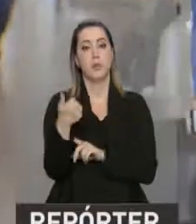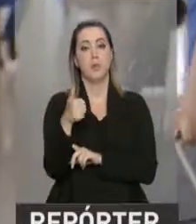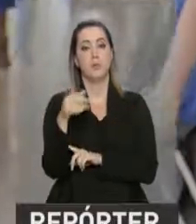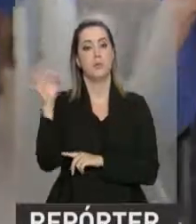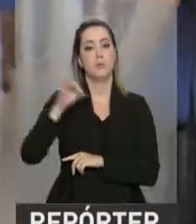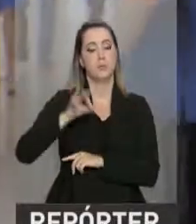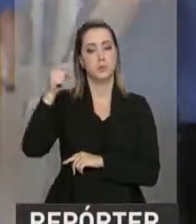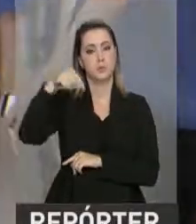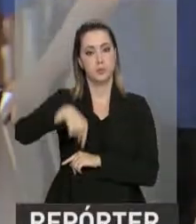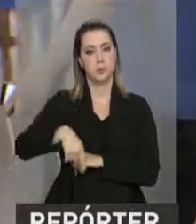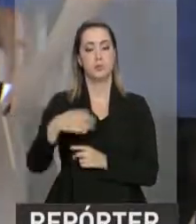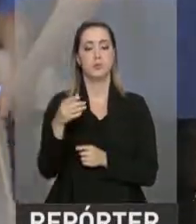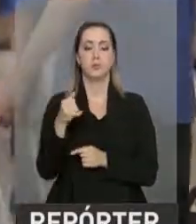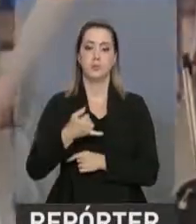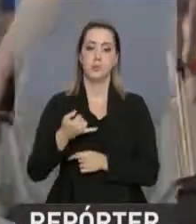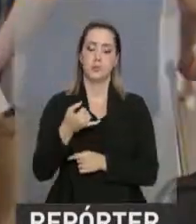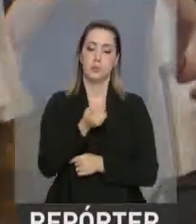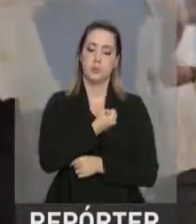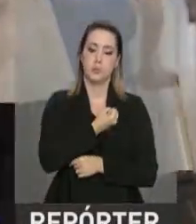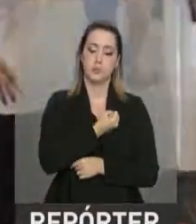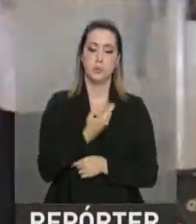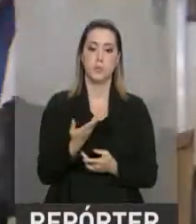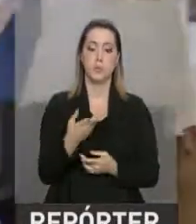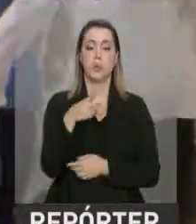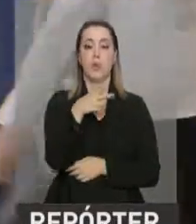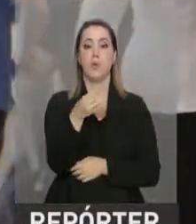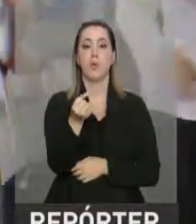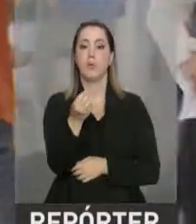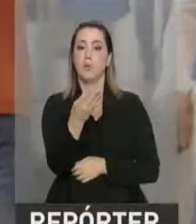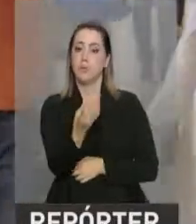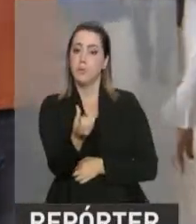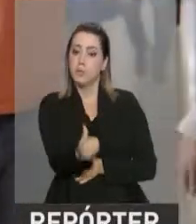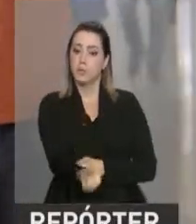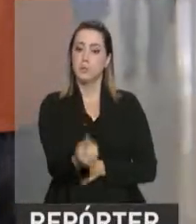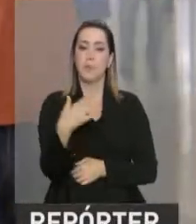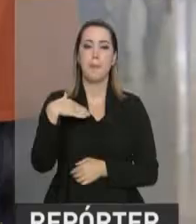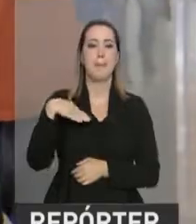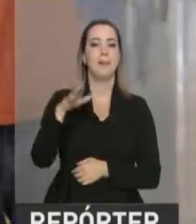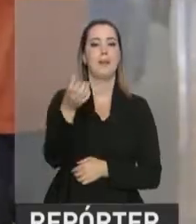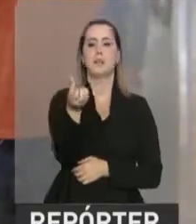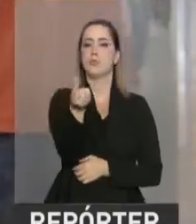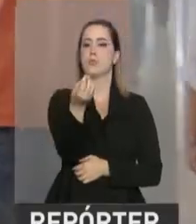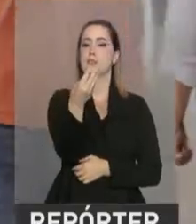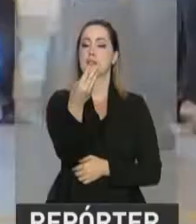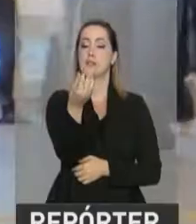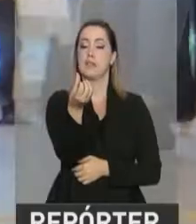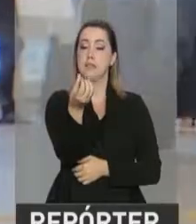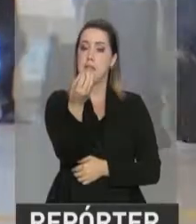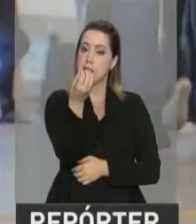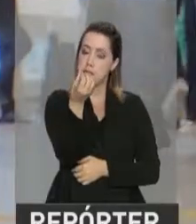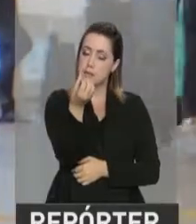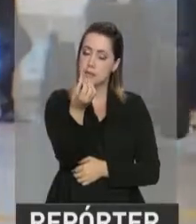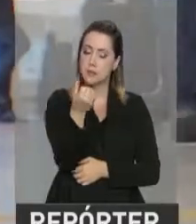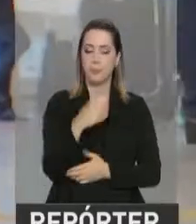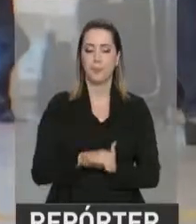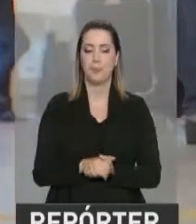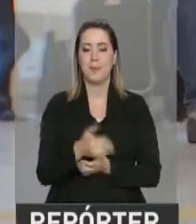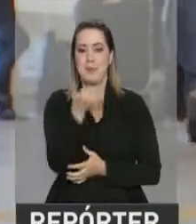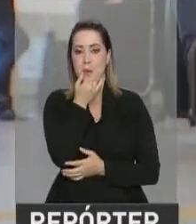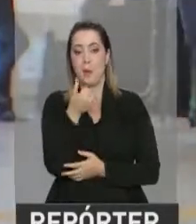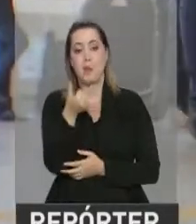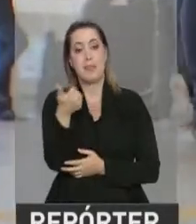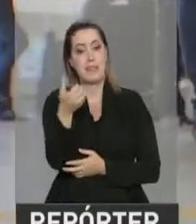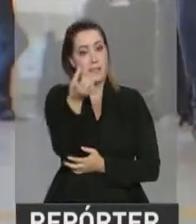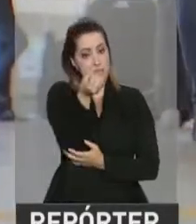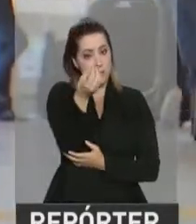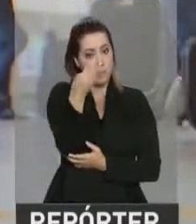em 2016 o brasil recebeu mais de 163 mil turistas dos estados unidos canadá